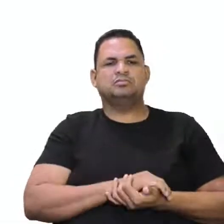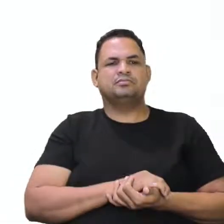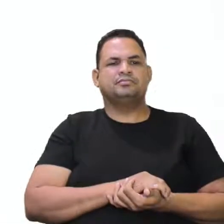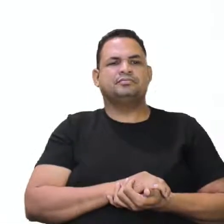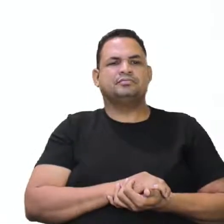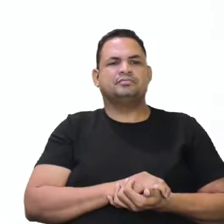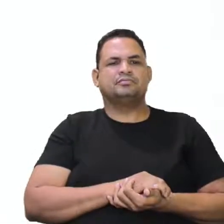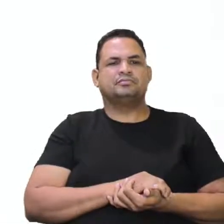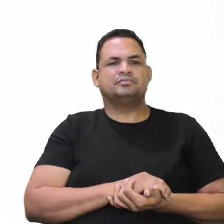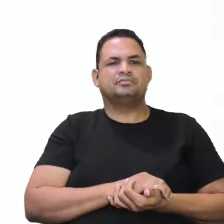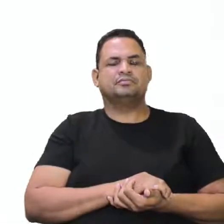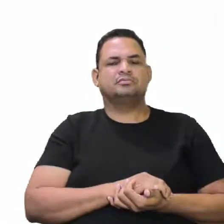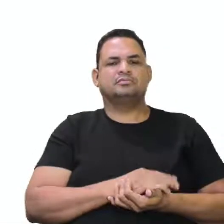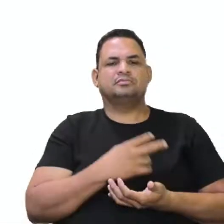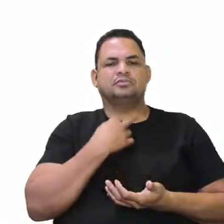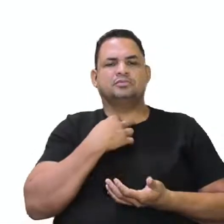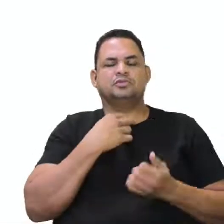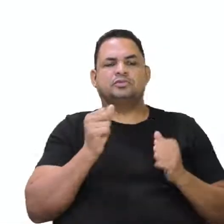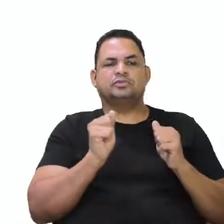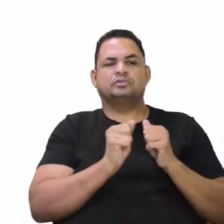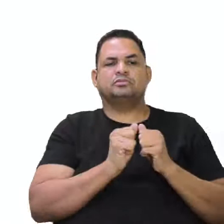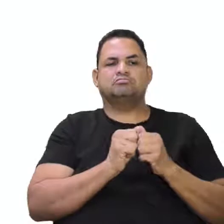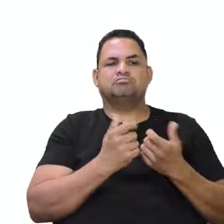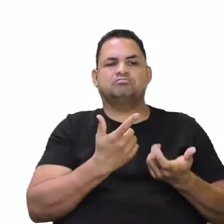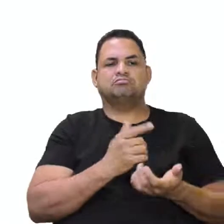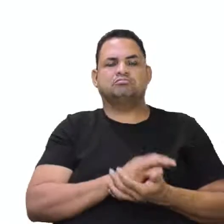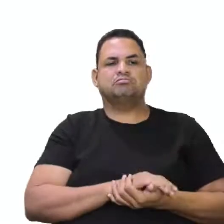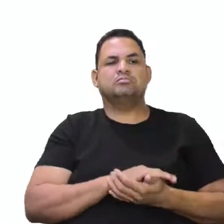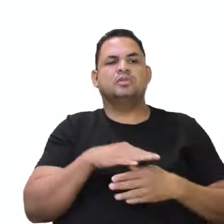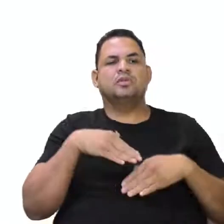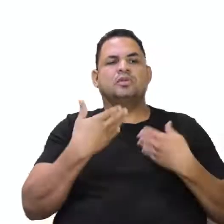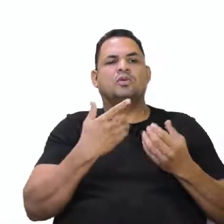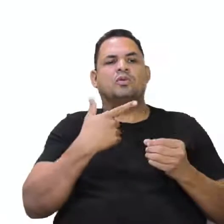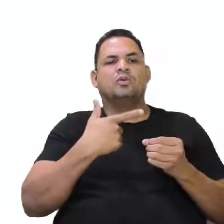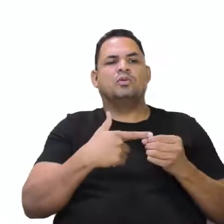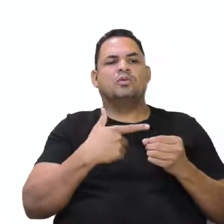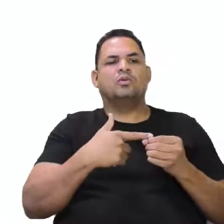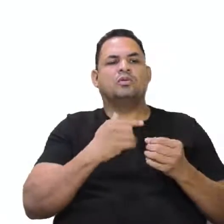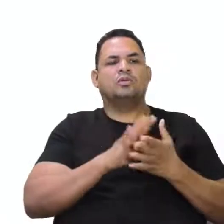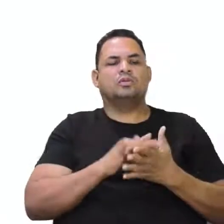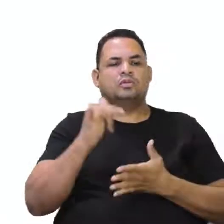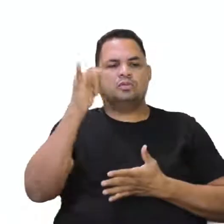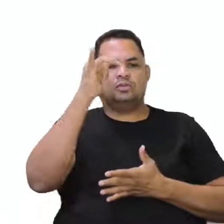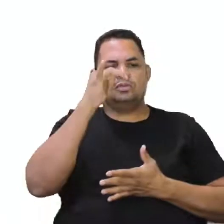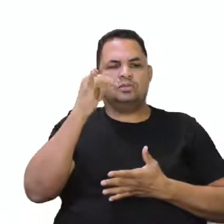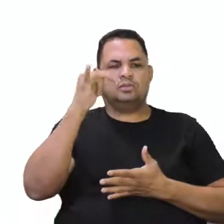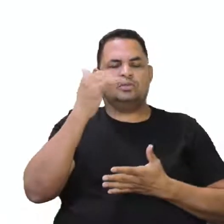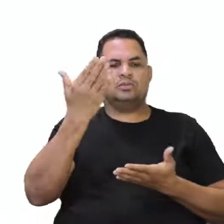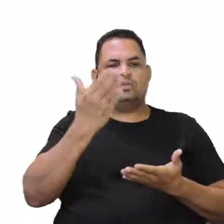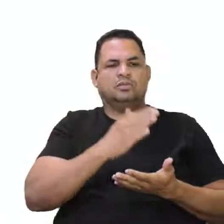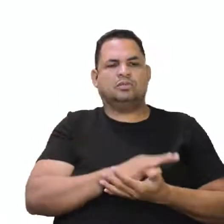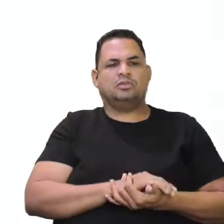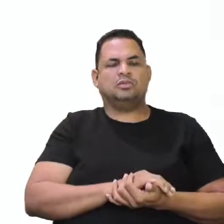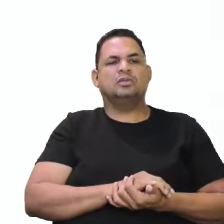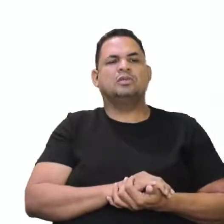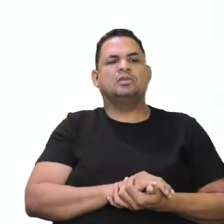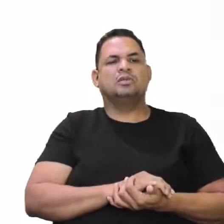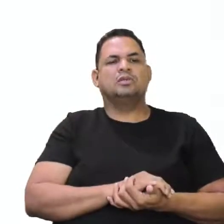me engano. Então, eles não podiam ficar juntos de jeito nenhum. Então, qual é a cidade italiana